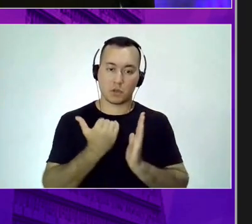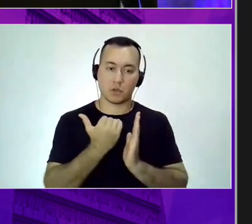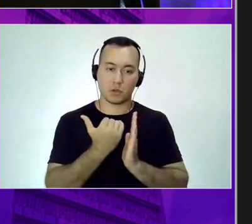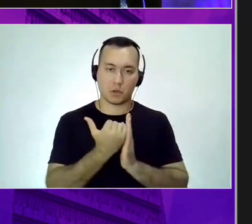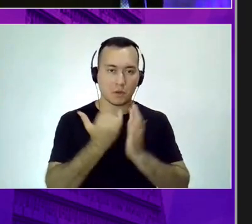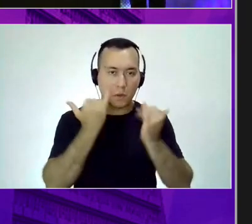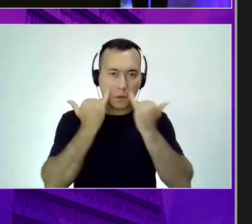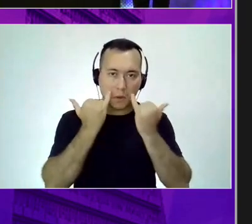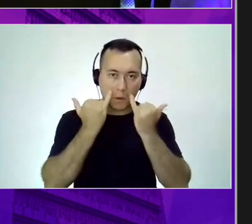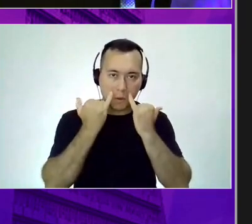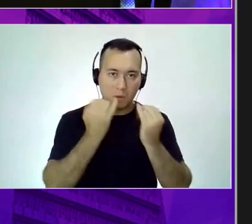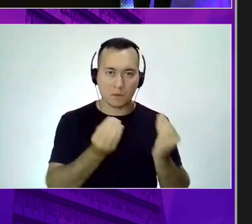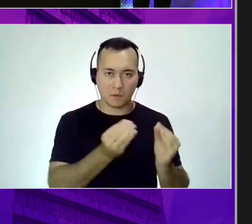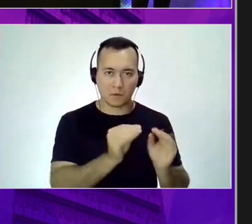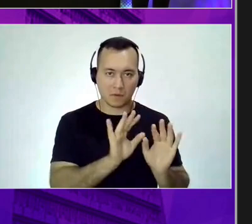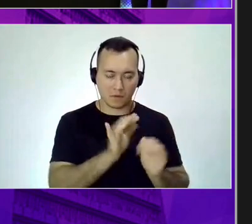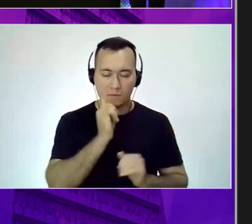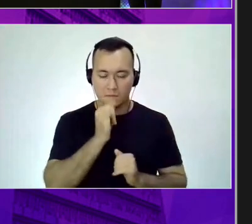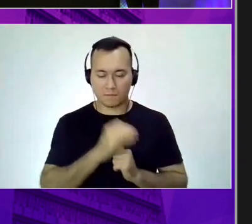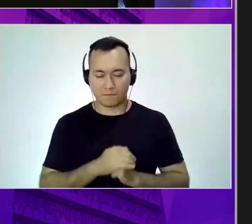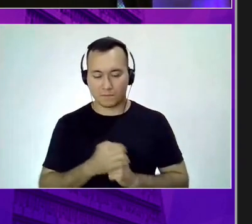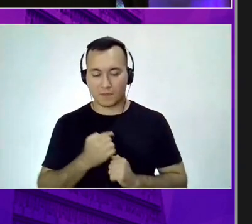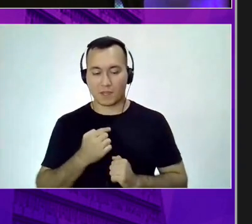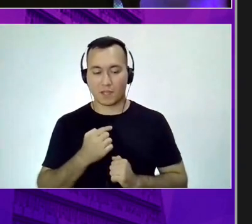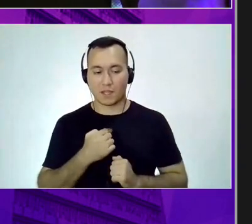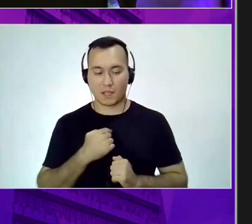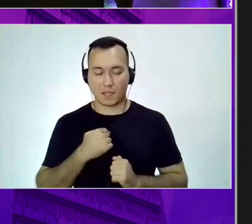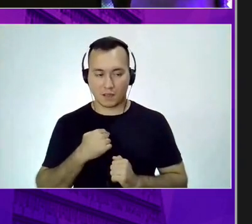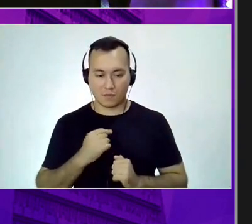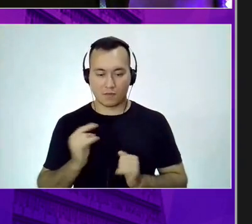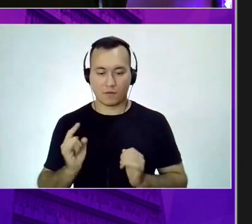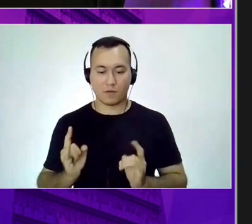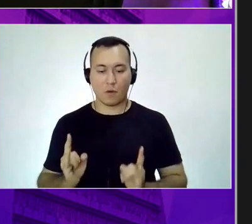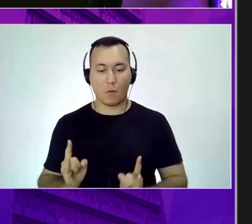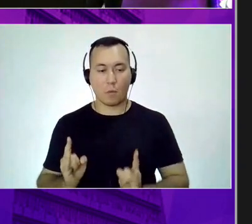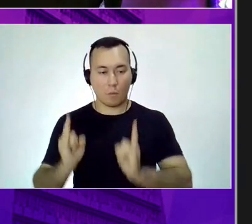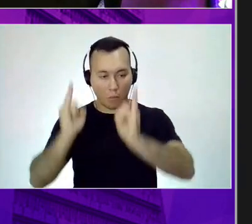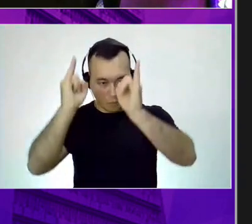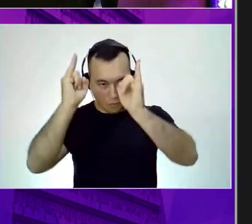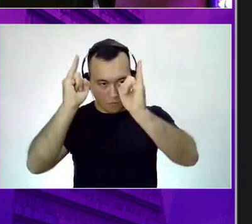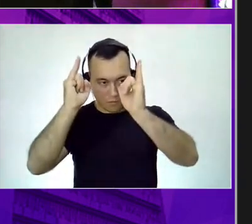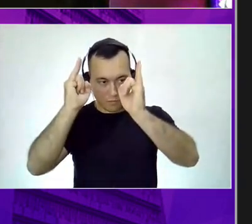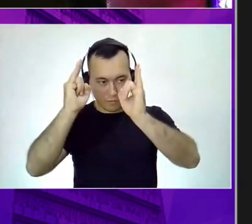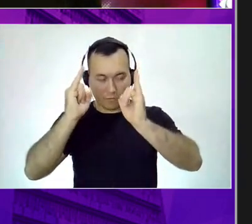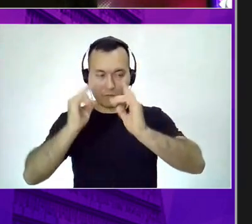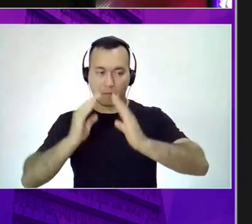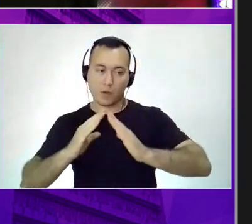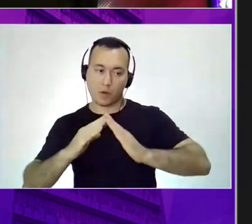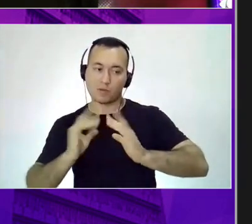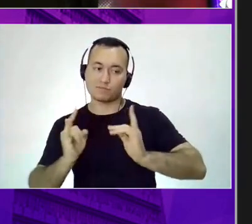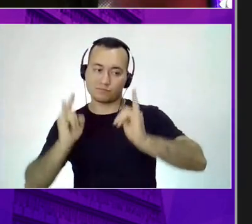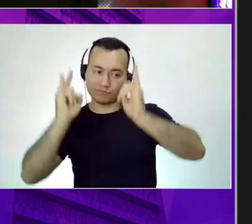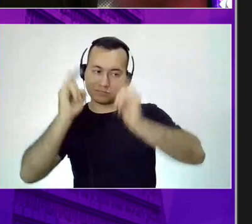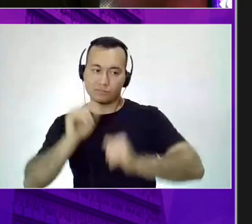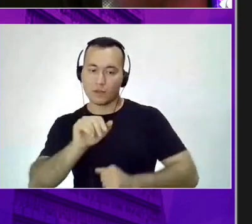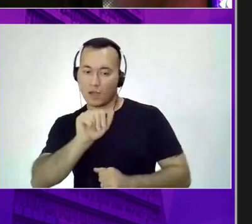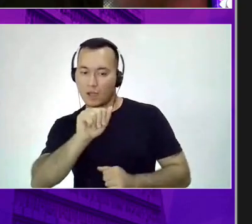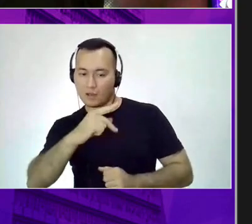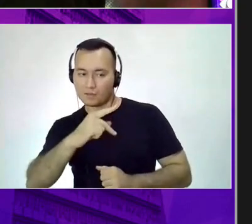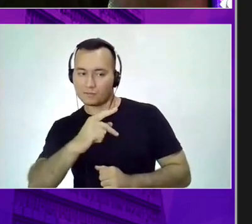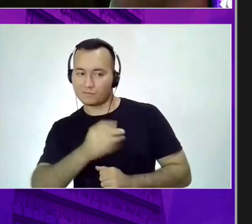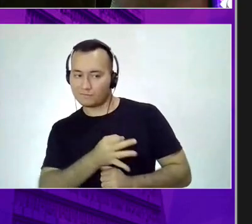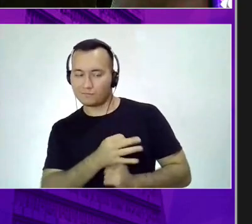Então, eu moro em apartamento. Eu, por exemplo, além de morar em apartamento, eu gosto de